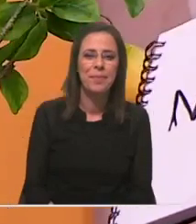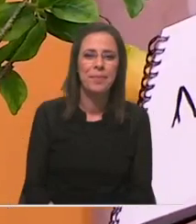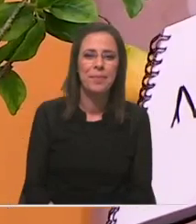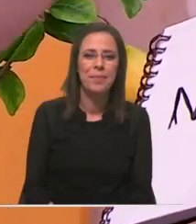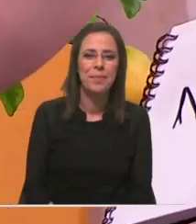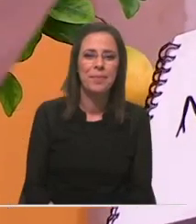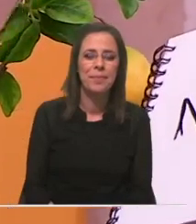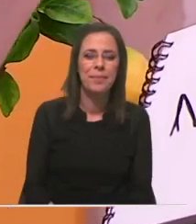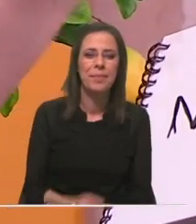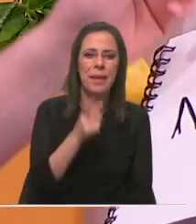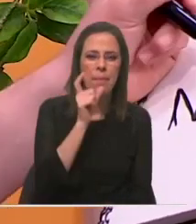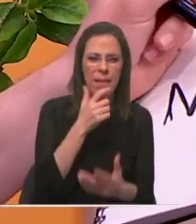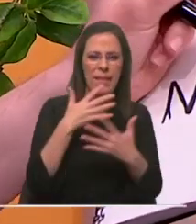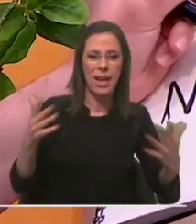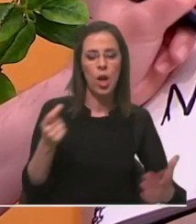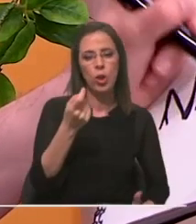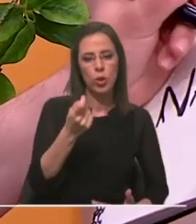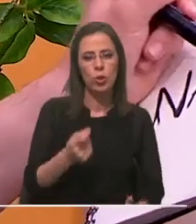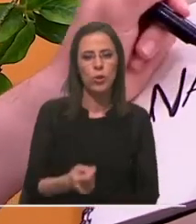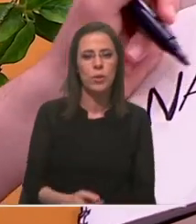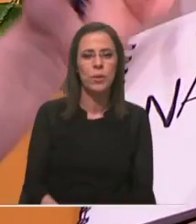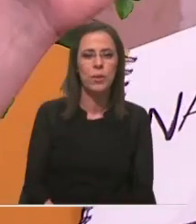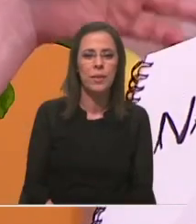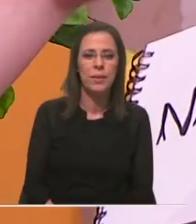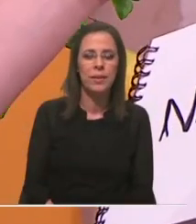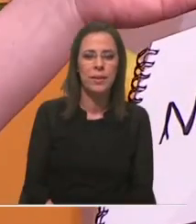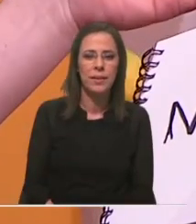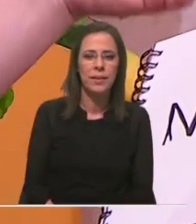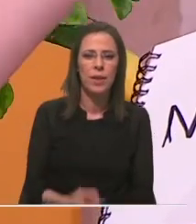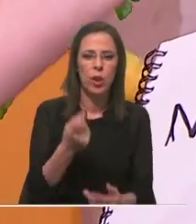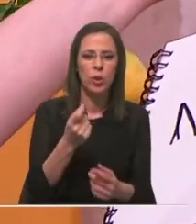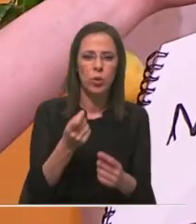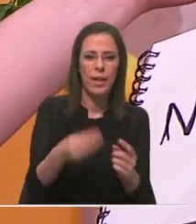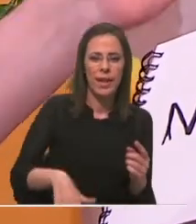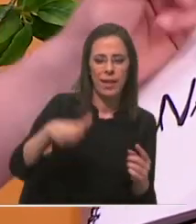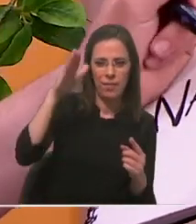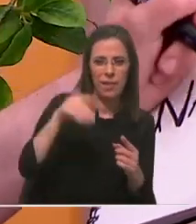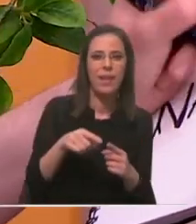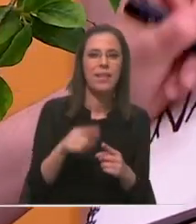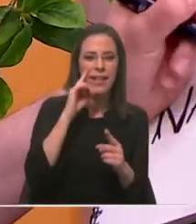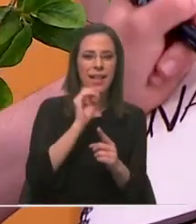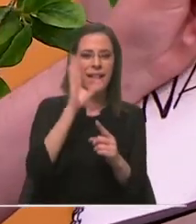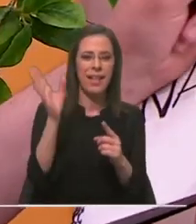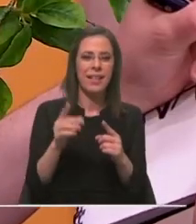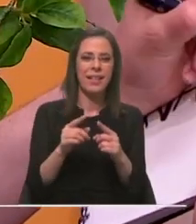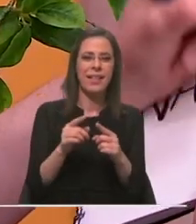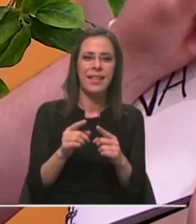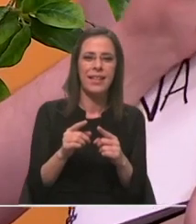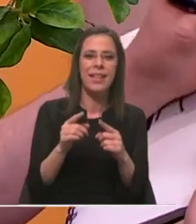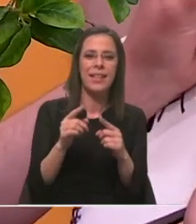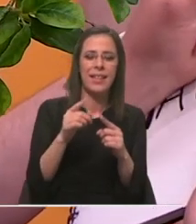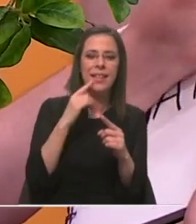Uma palavra grande? É um bocadinho. Marca a infância? Claro.